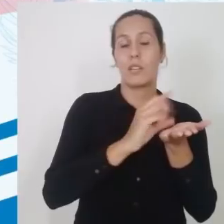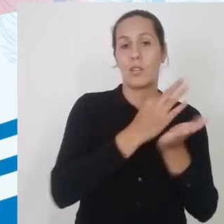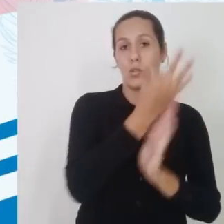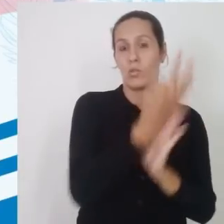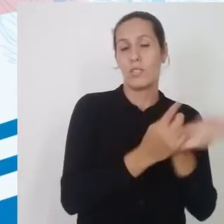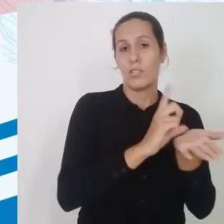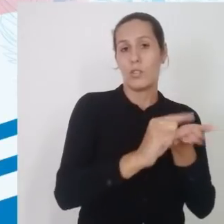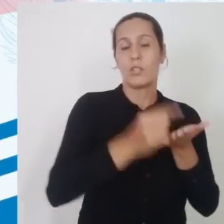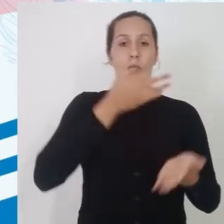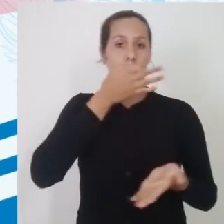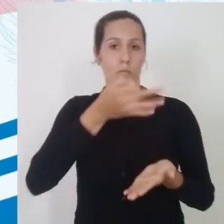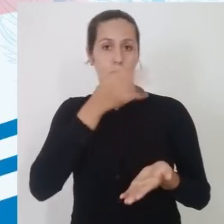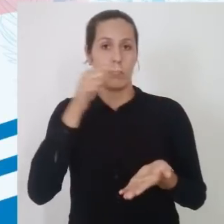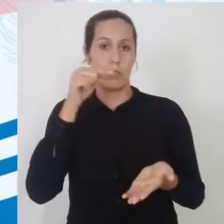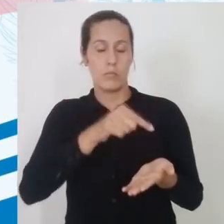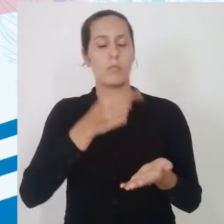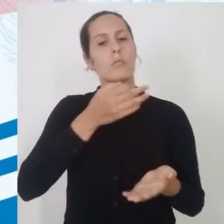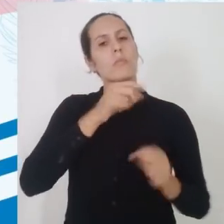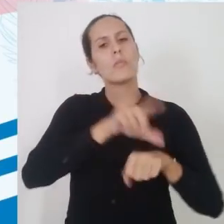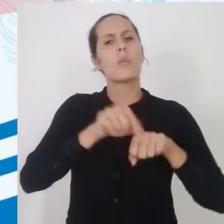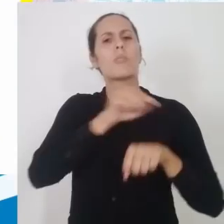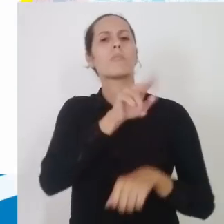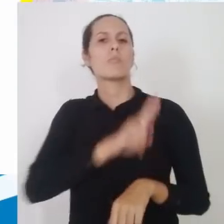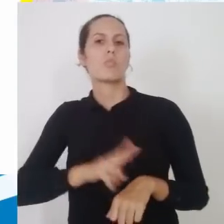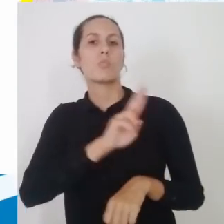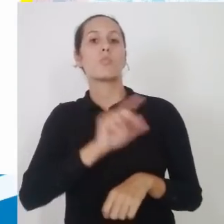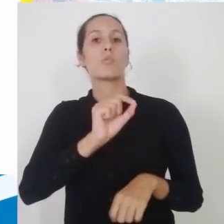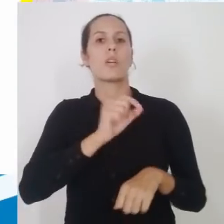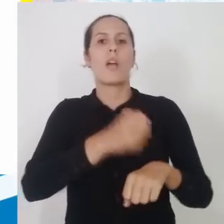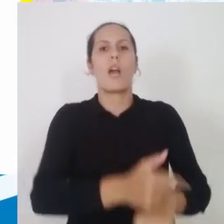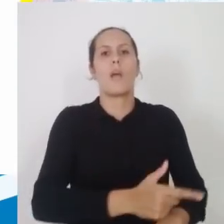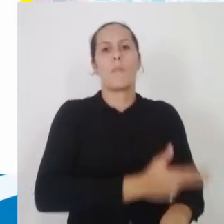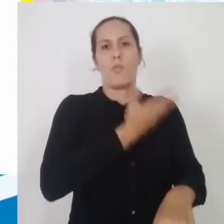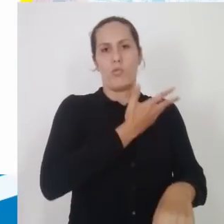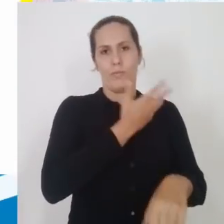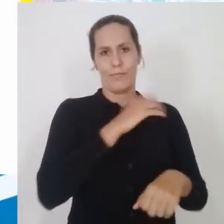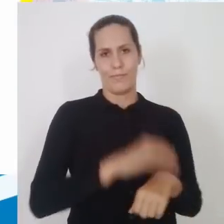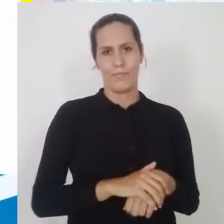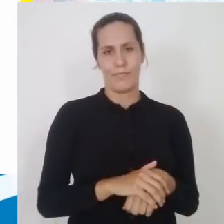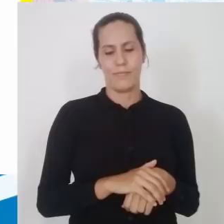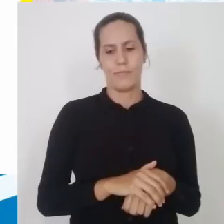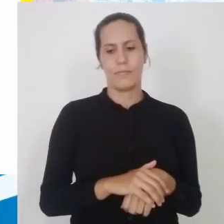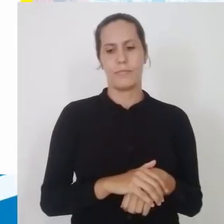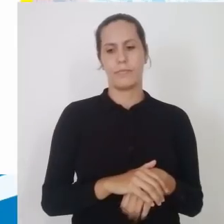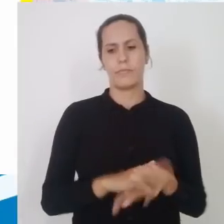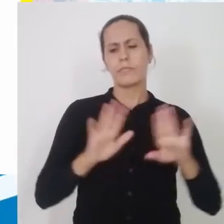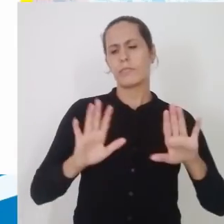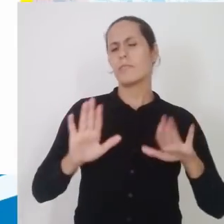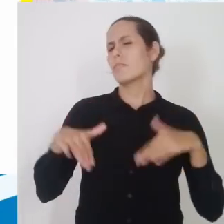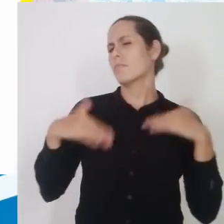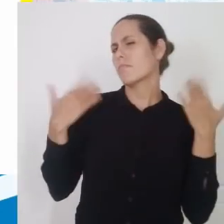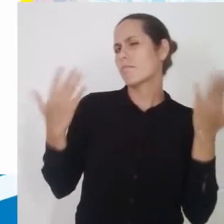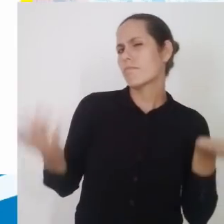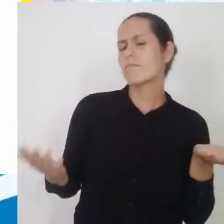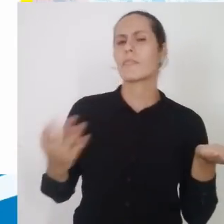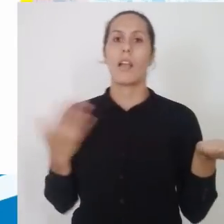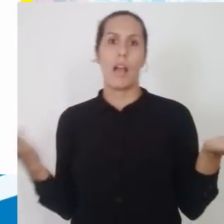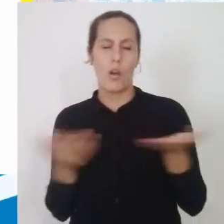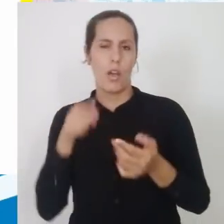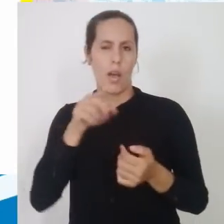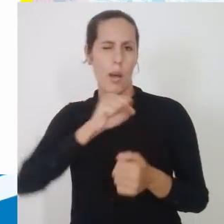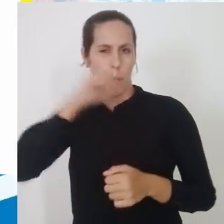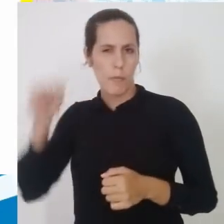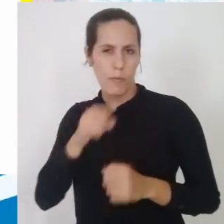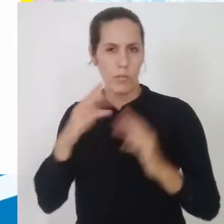é um dos argumentos que ela usa, o argumento da emoção. Que tal, então, agora, aproveitar que você está em casa e